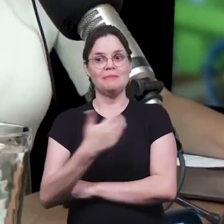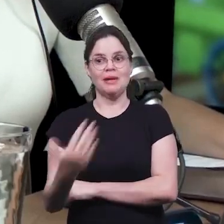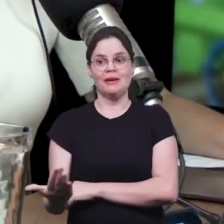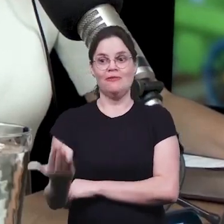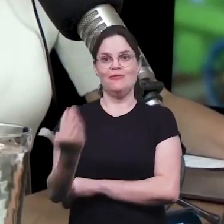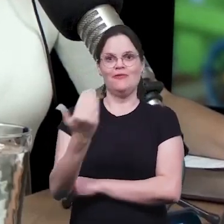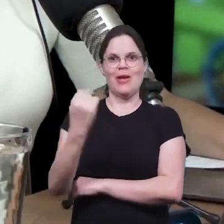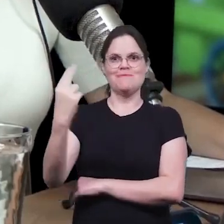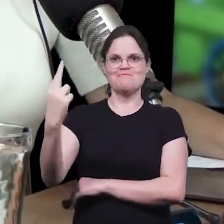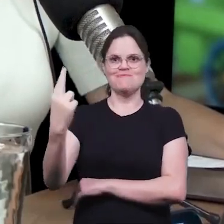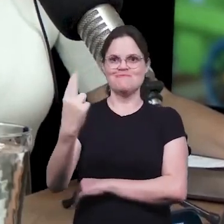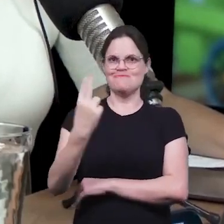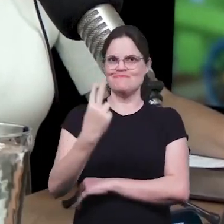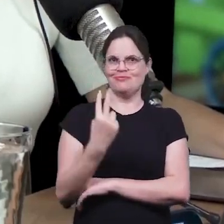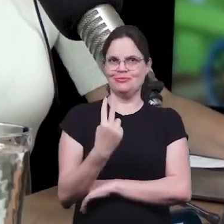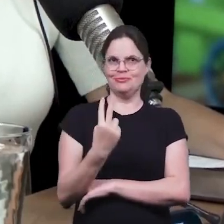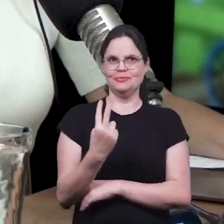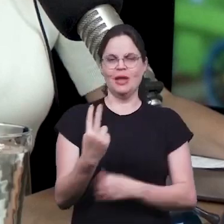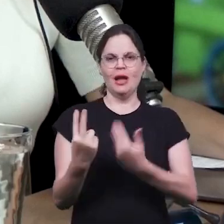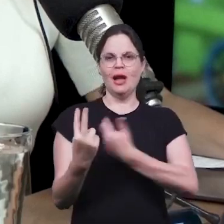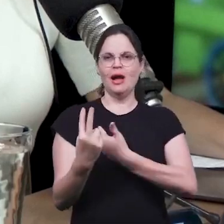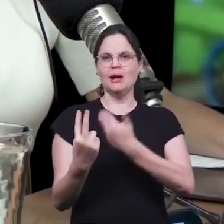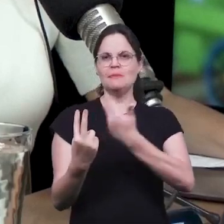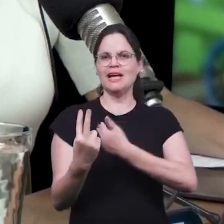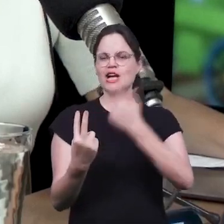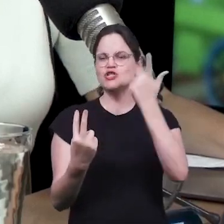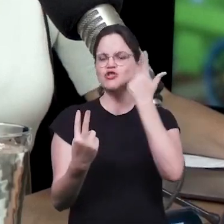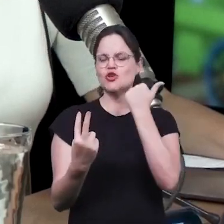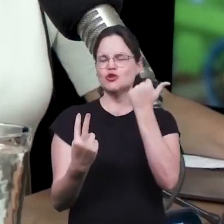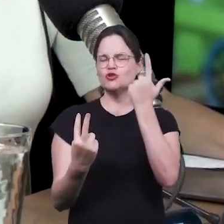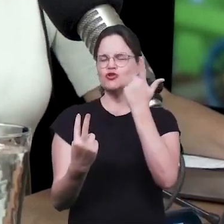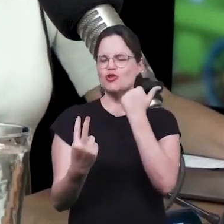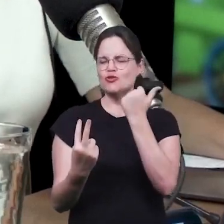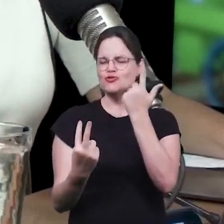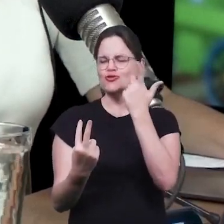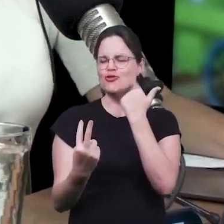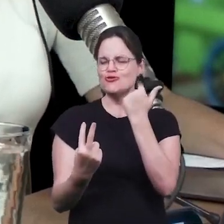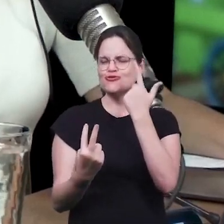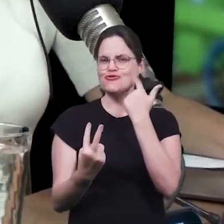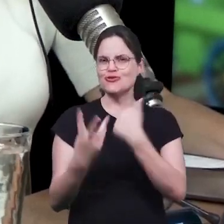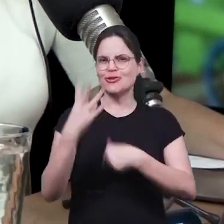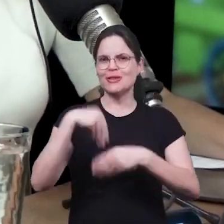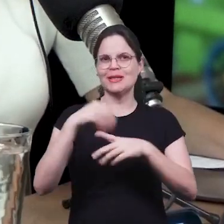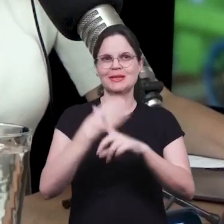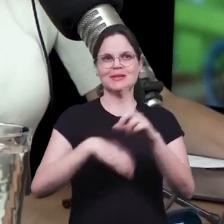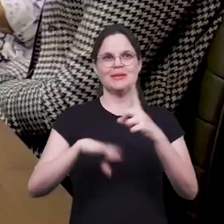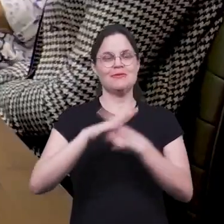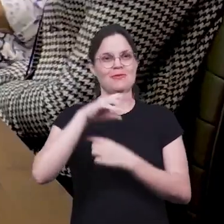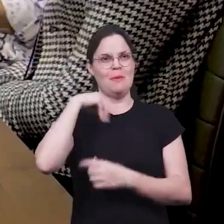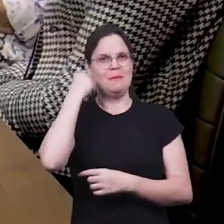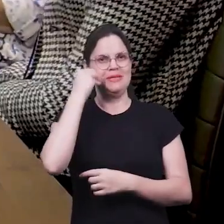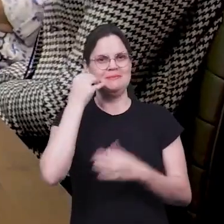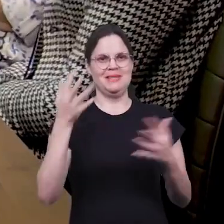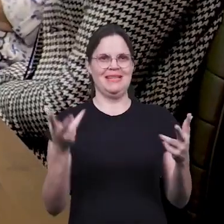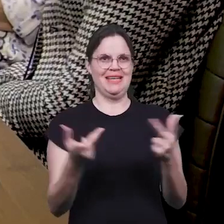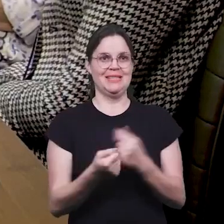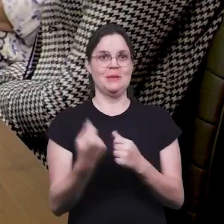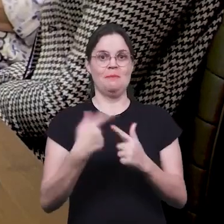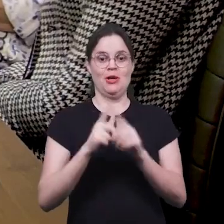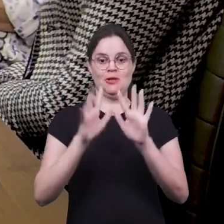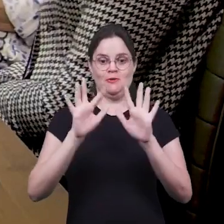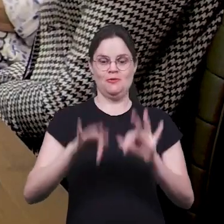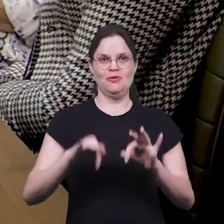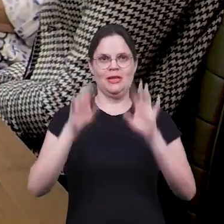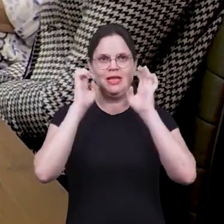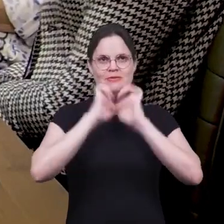veio. Que bênção. A amiga chorou na evangelização. Que bênção. Foi uma experiência linda, assim, que acabou a